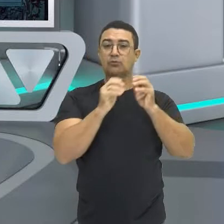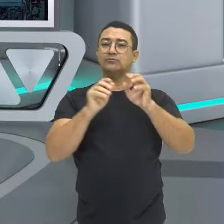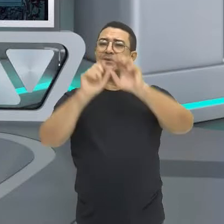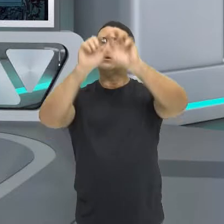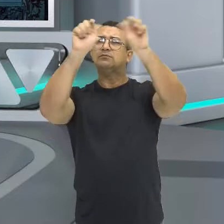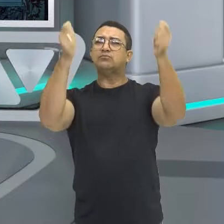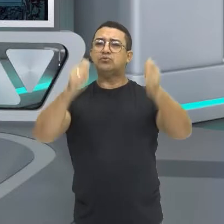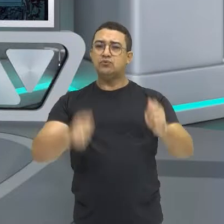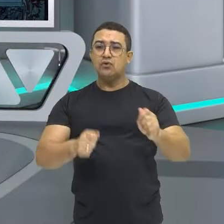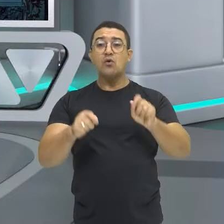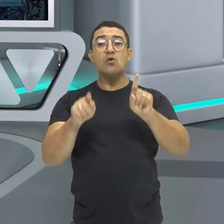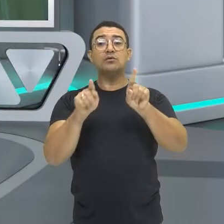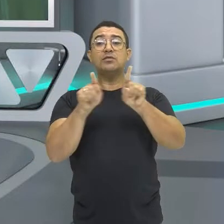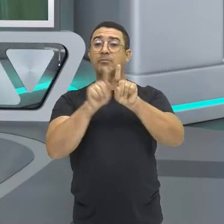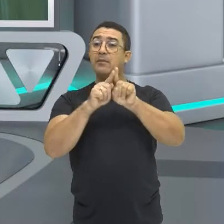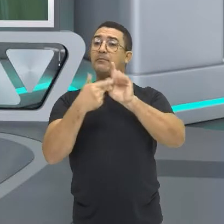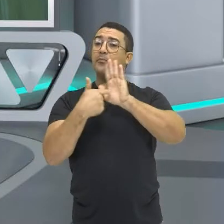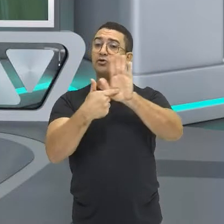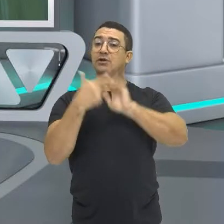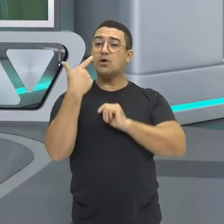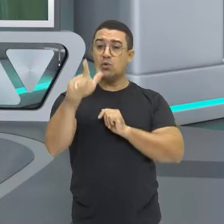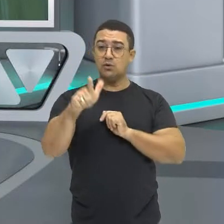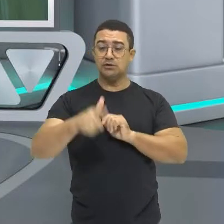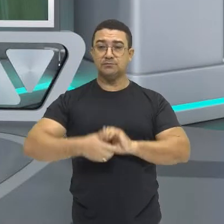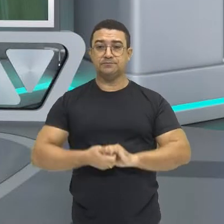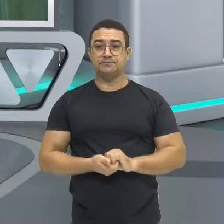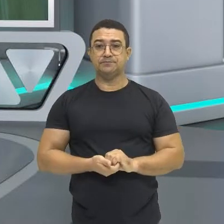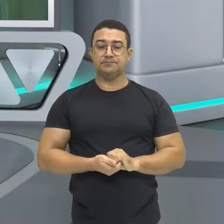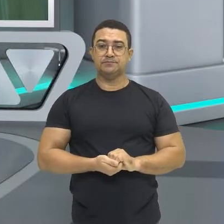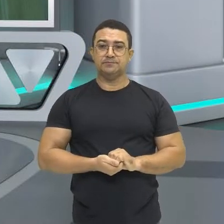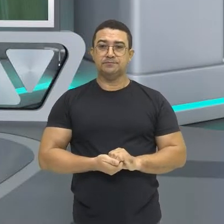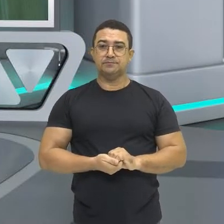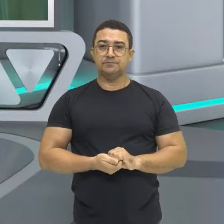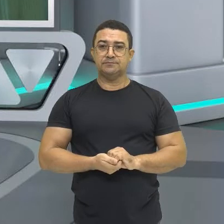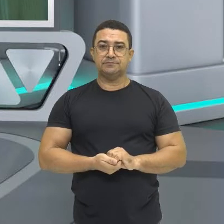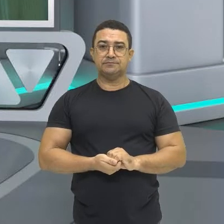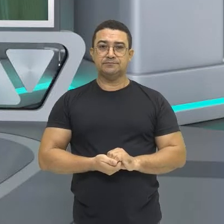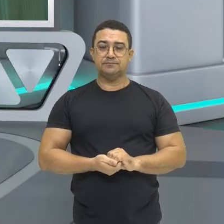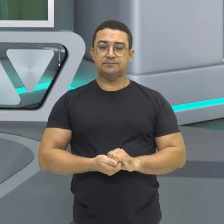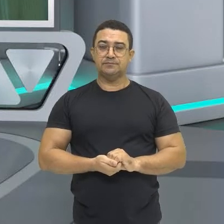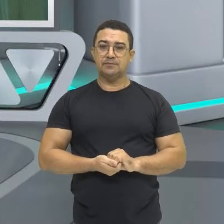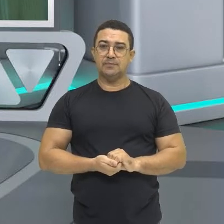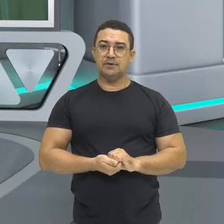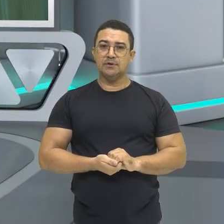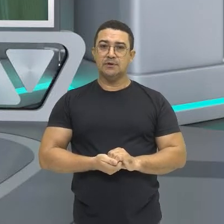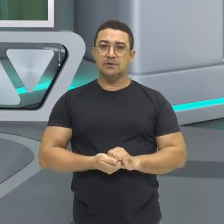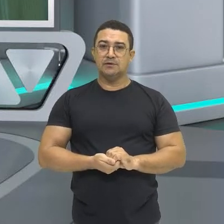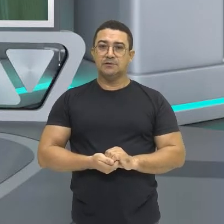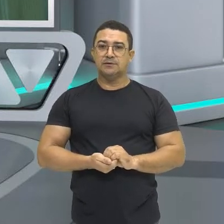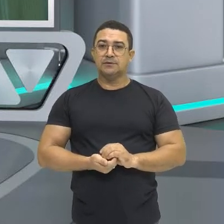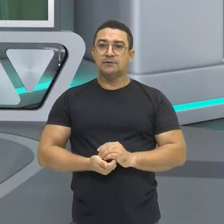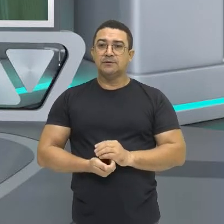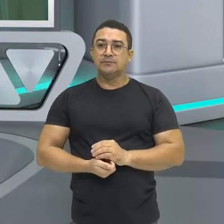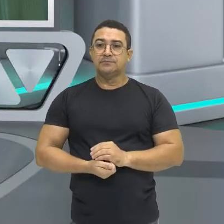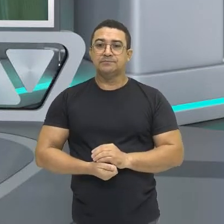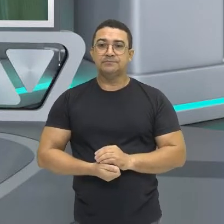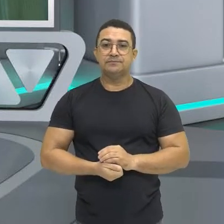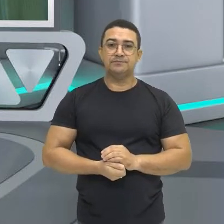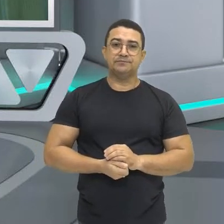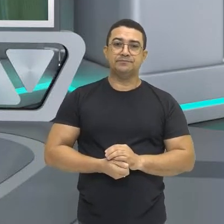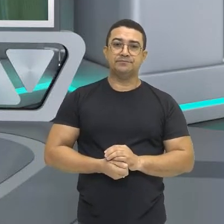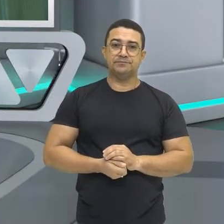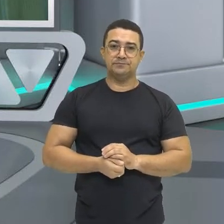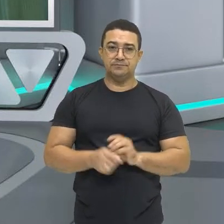Eu trouxe uma outra para vocês, tá? Que é o Baldacchino. Aqui ele vai trazer o quê? A questão escultória,